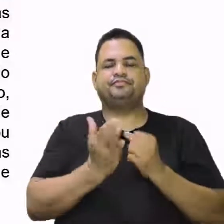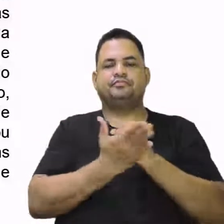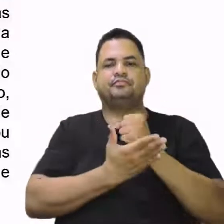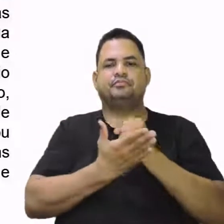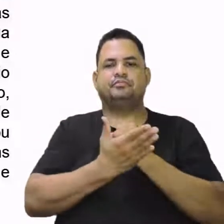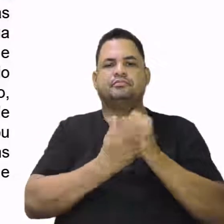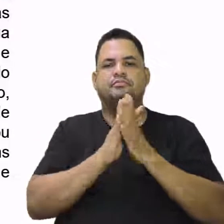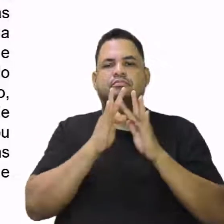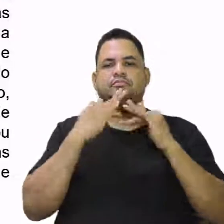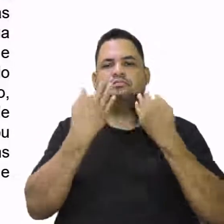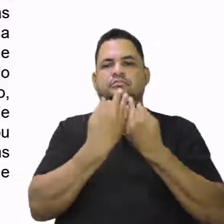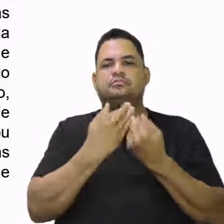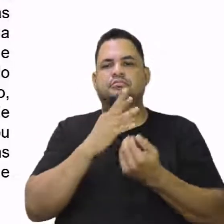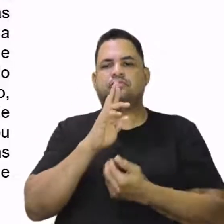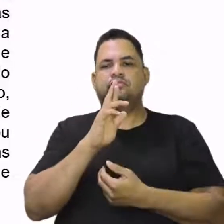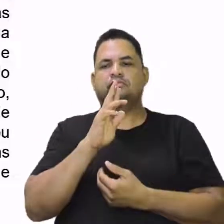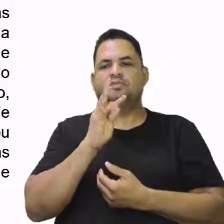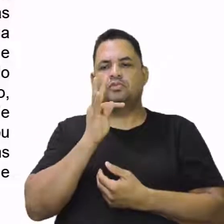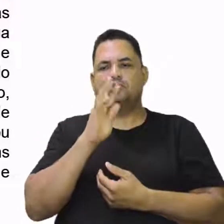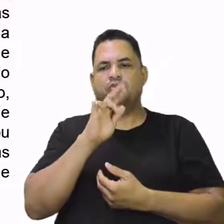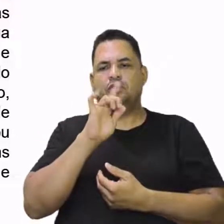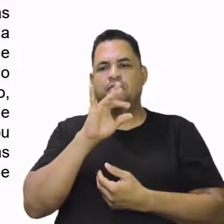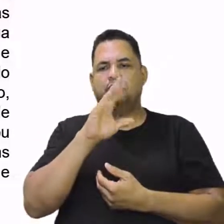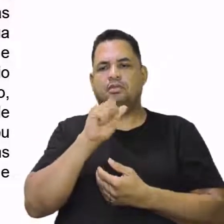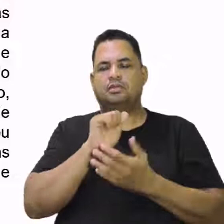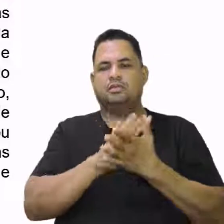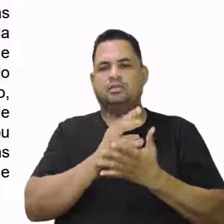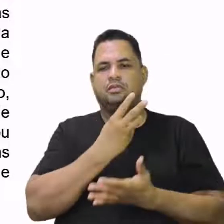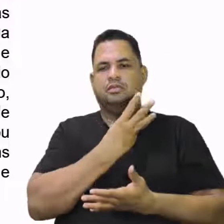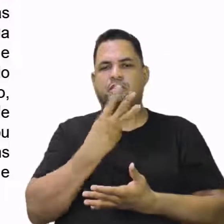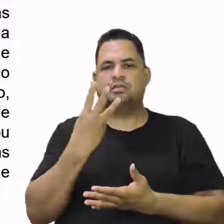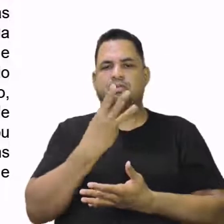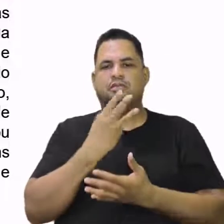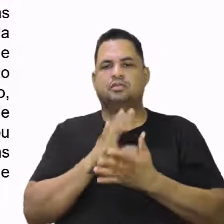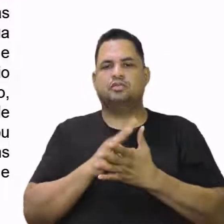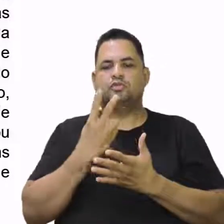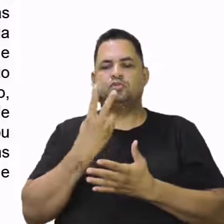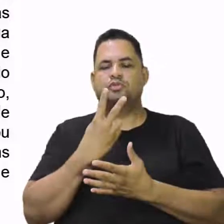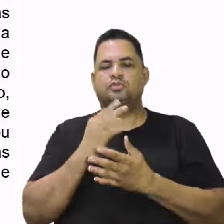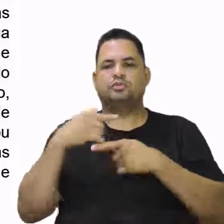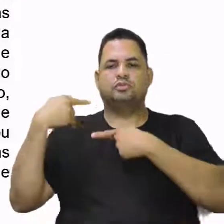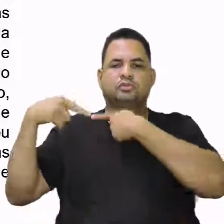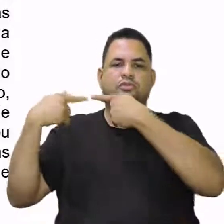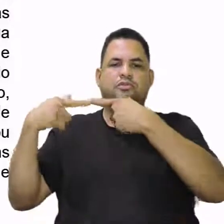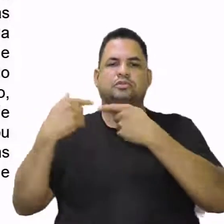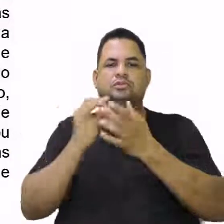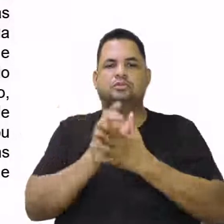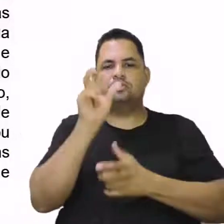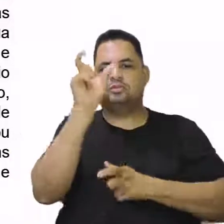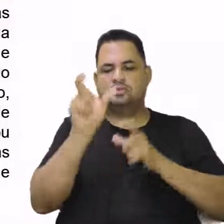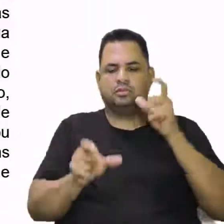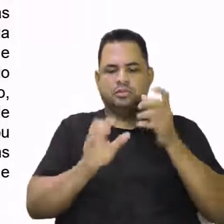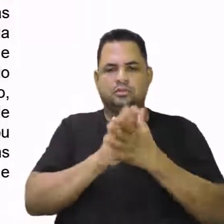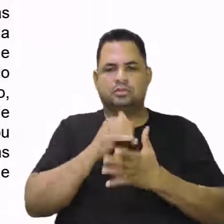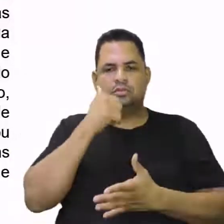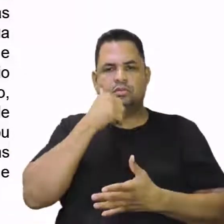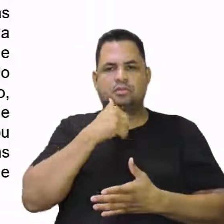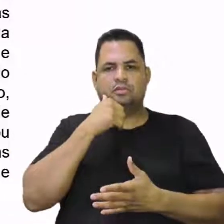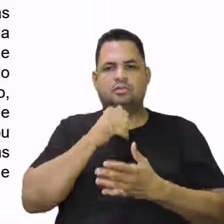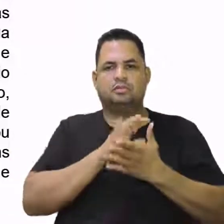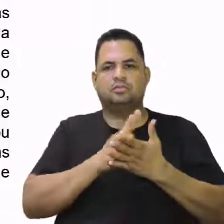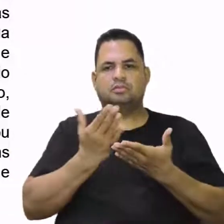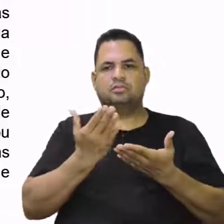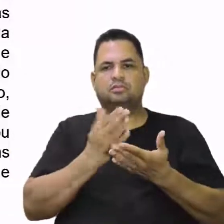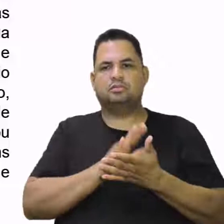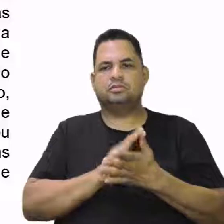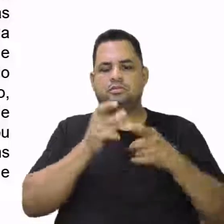nessa família Trueba e acompanha 3 de suas gerações por meio das personagens femininas que